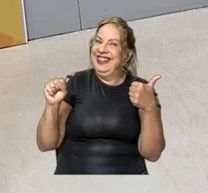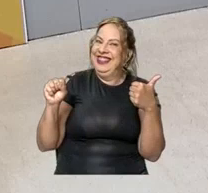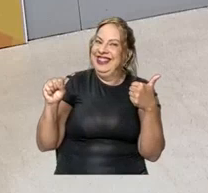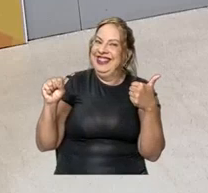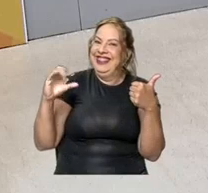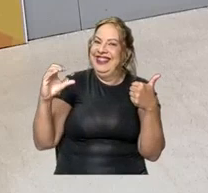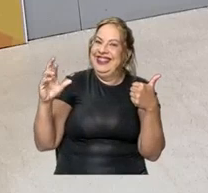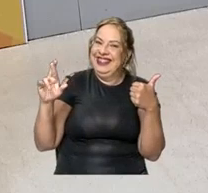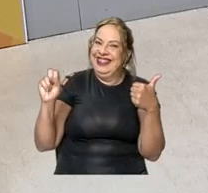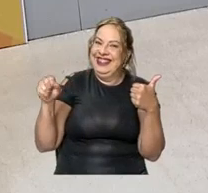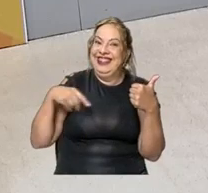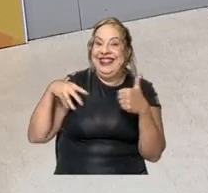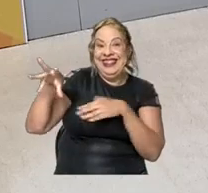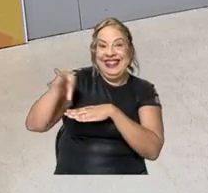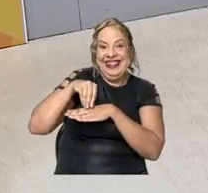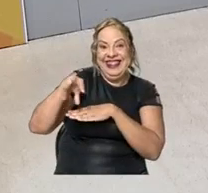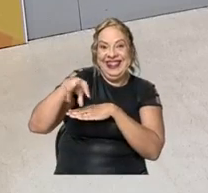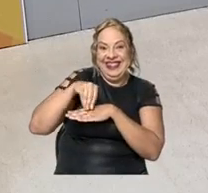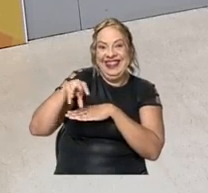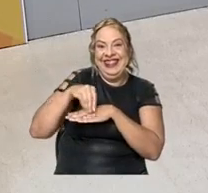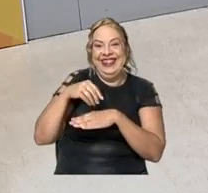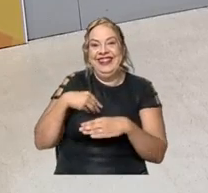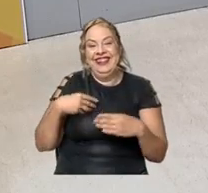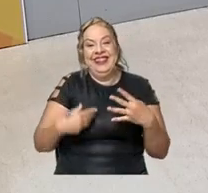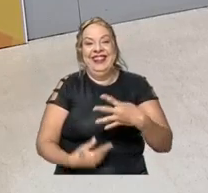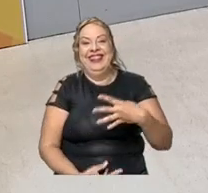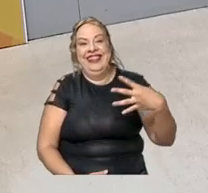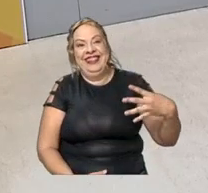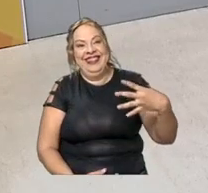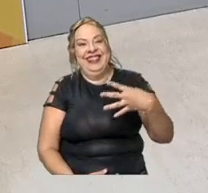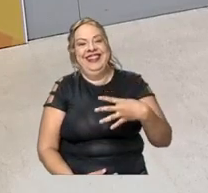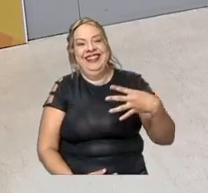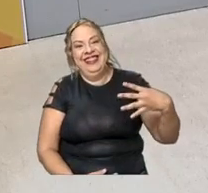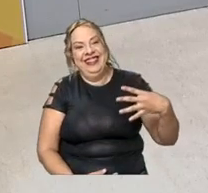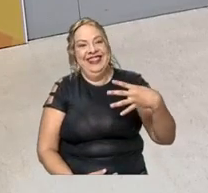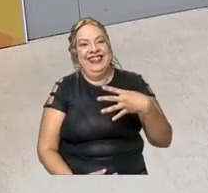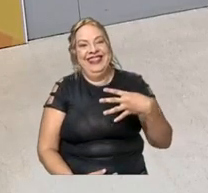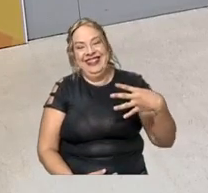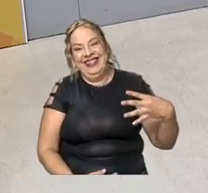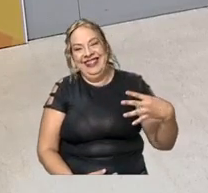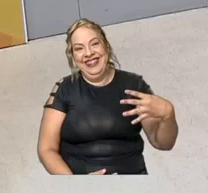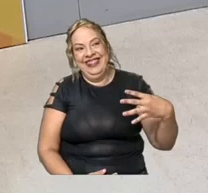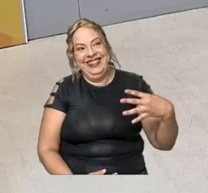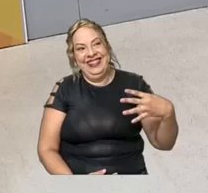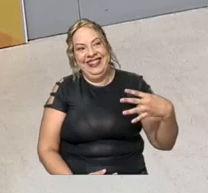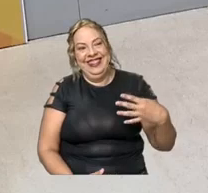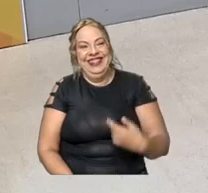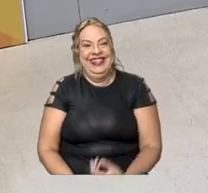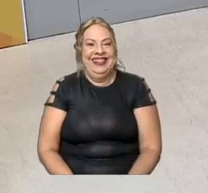já recebendo recadinho aqui. 44, 44.